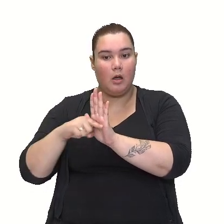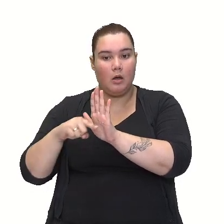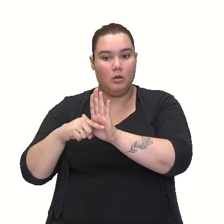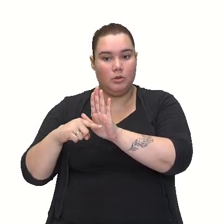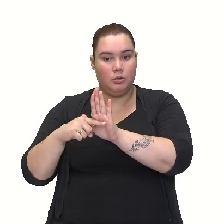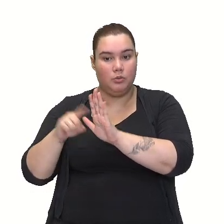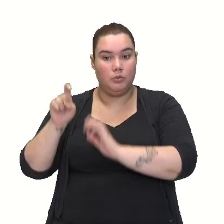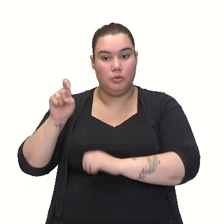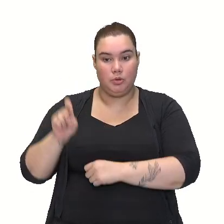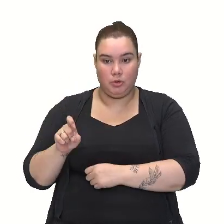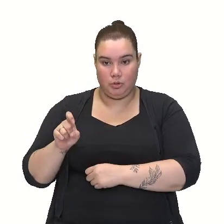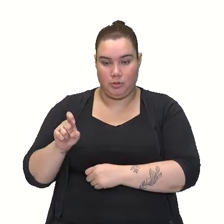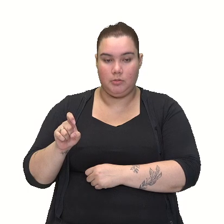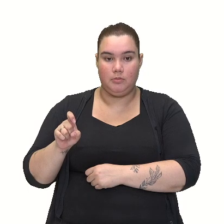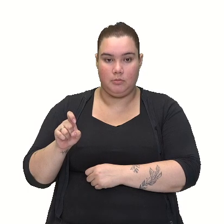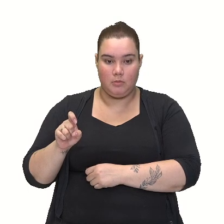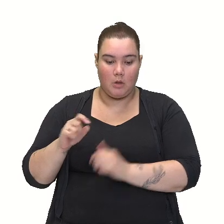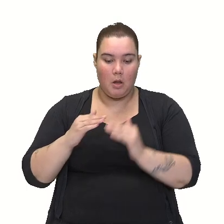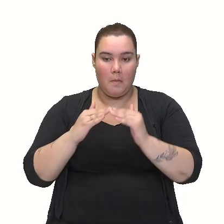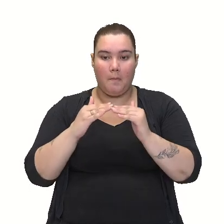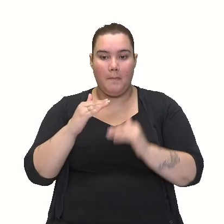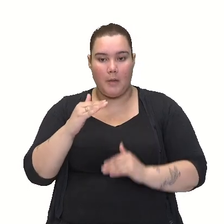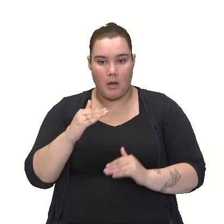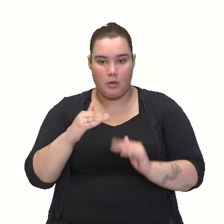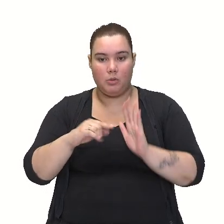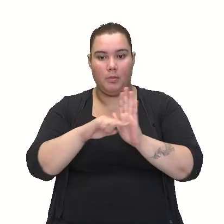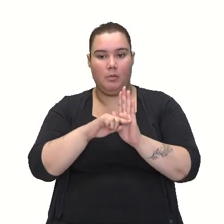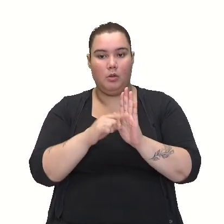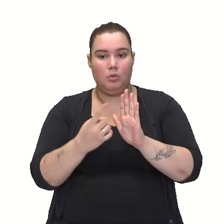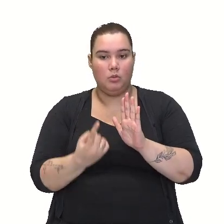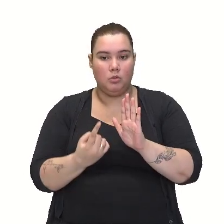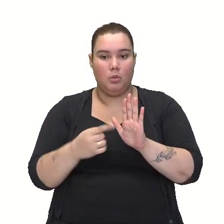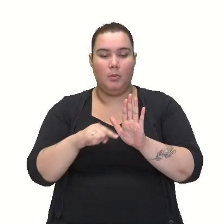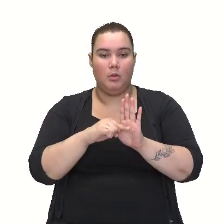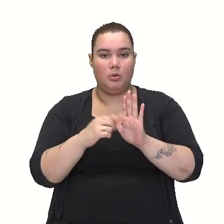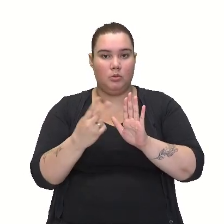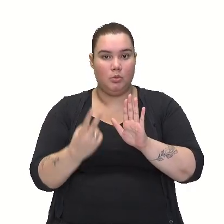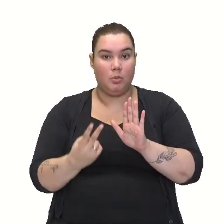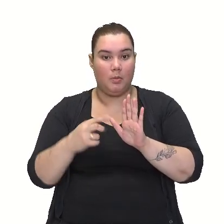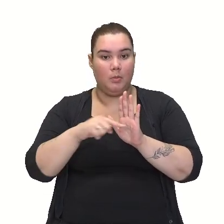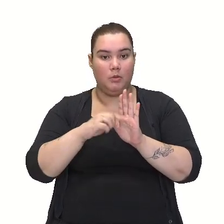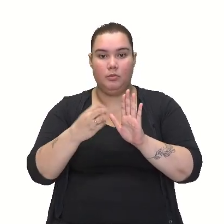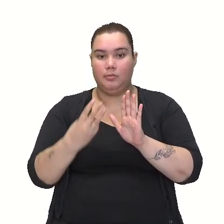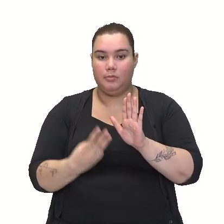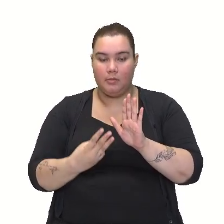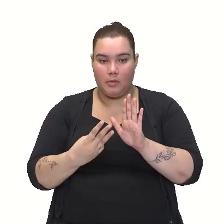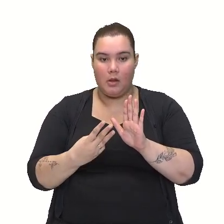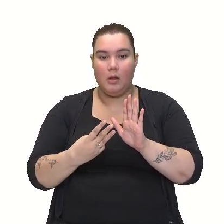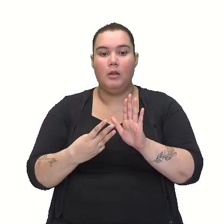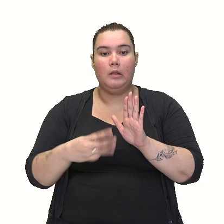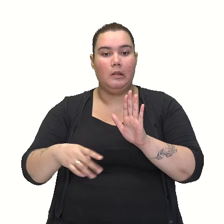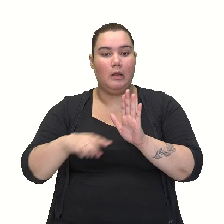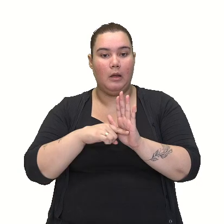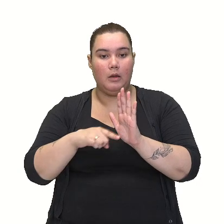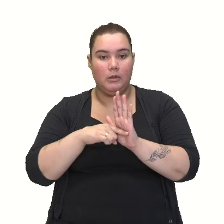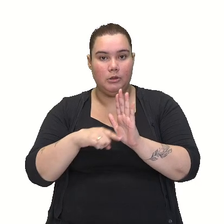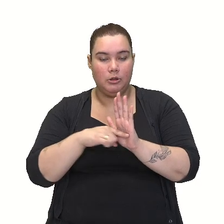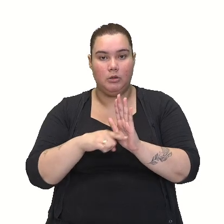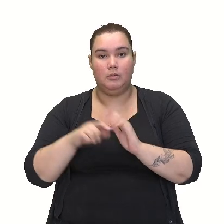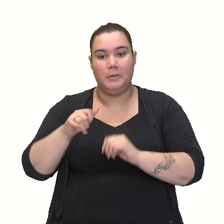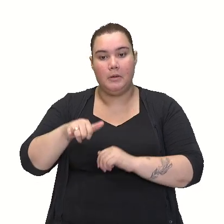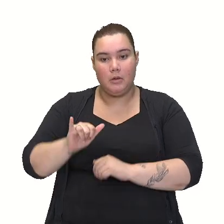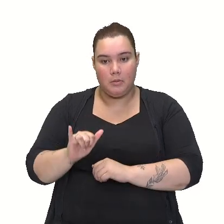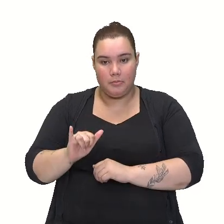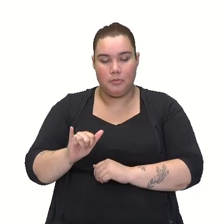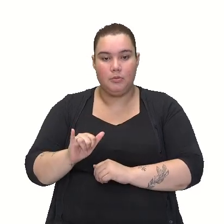de x. E aqui, menos 1, menos 2 e menos 3, a parte negativa de